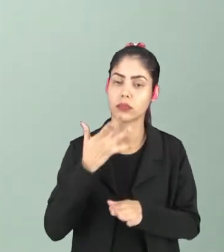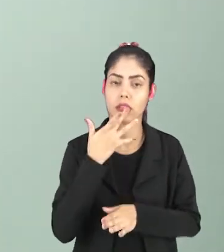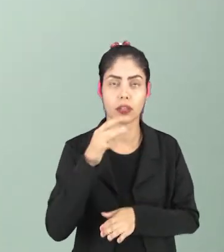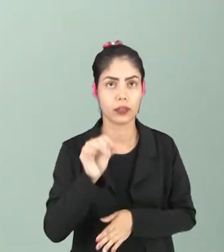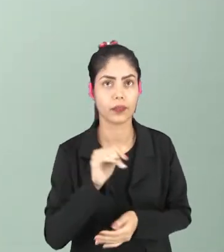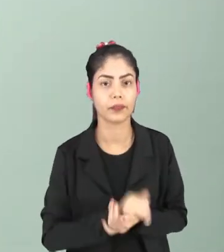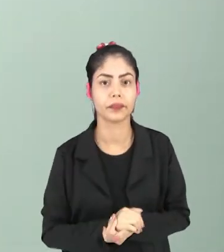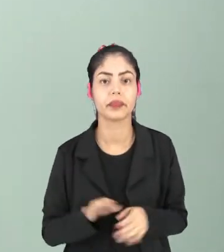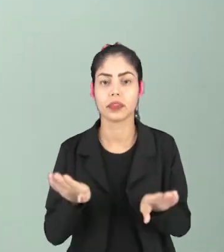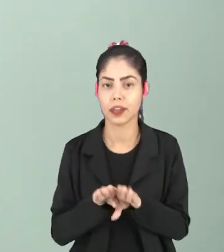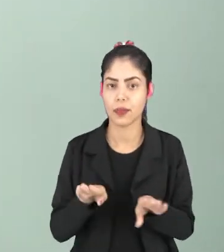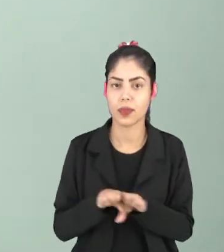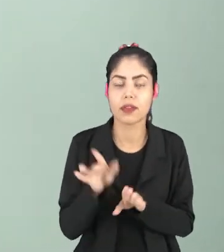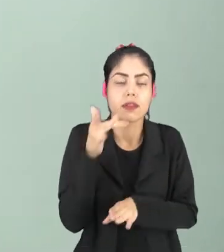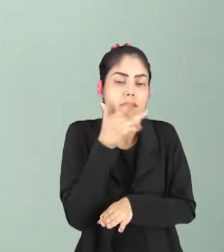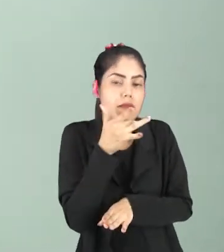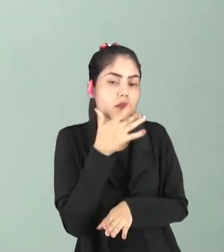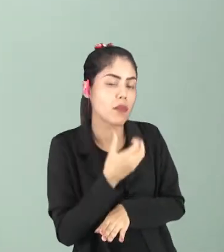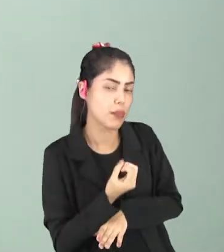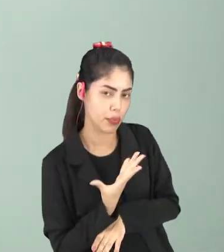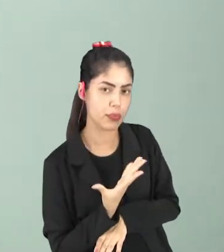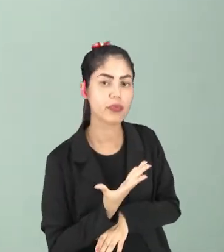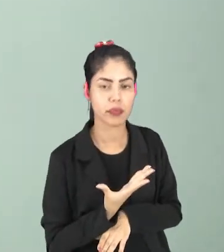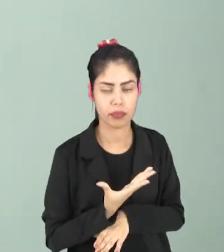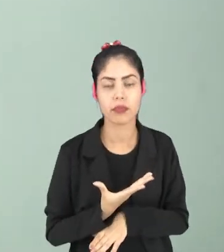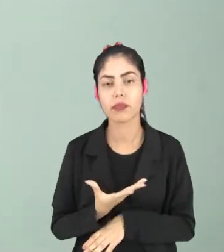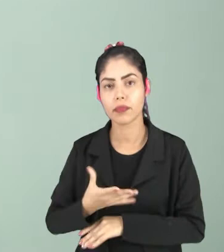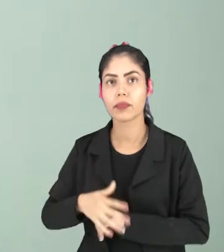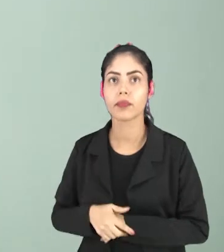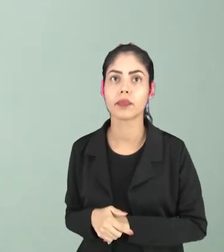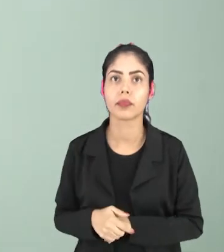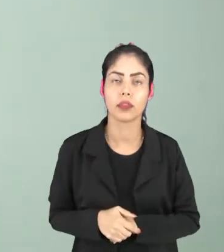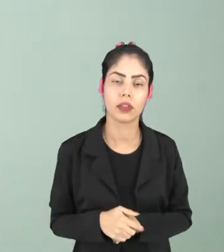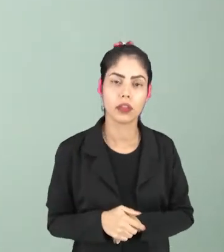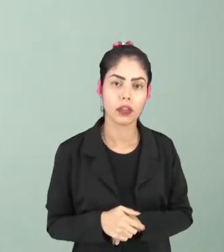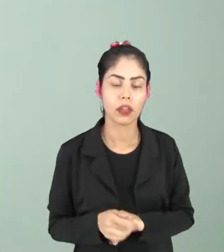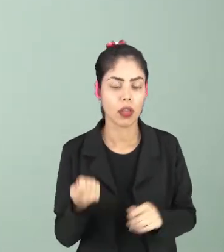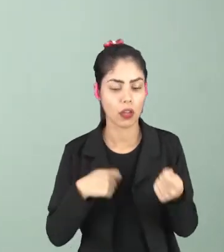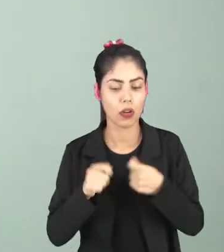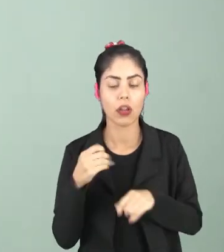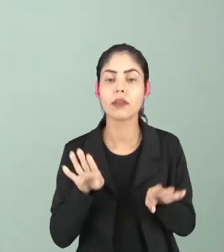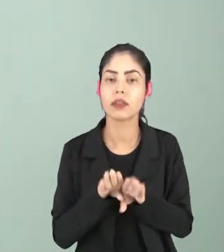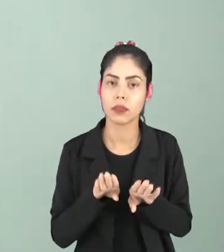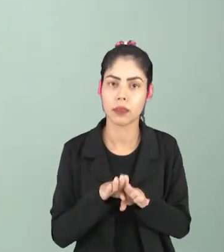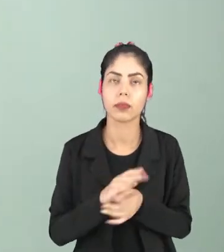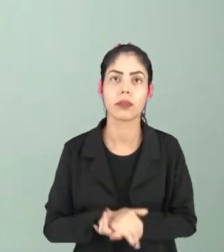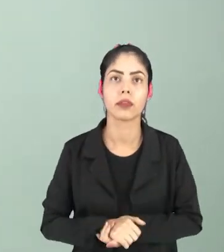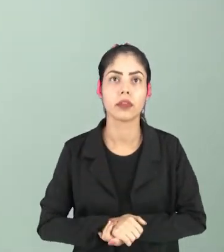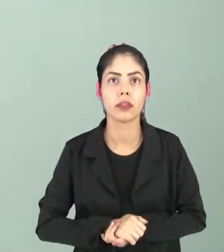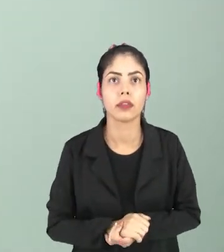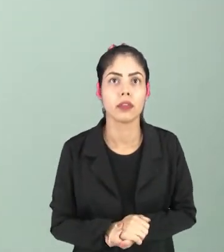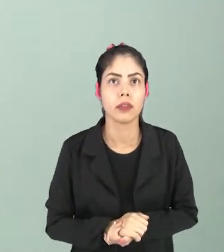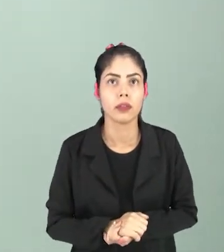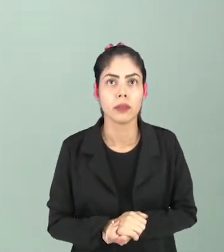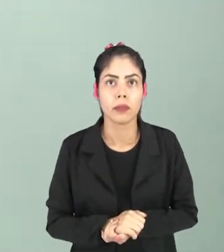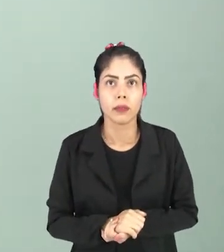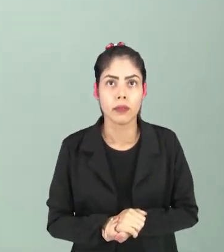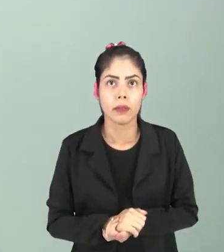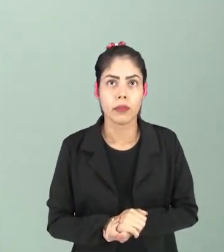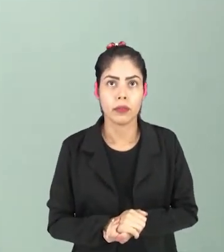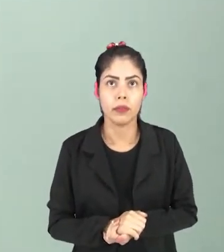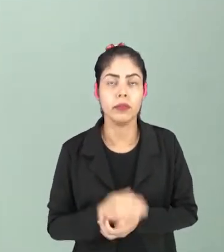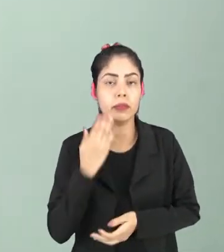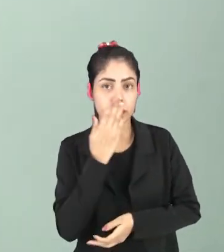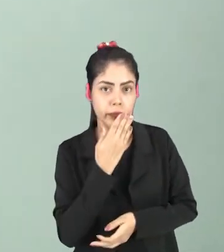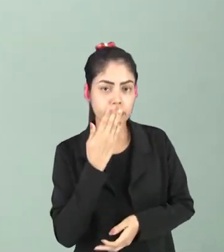sabor específico para aquela carne, tá? Então por isso que hoje é muito utilizado, tem valor econômico esse método de conservação, tá? Conservação